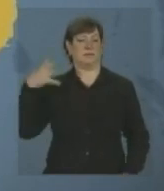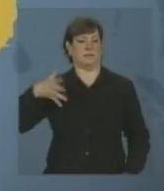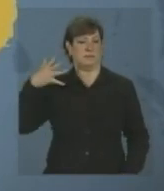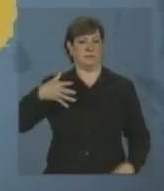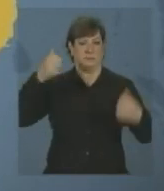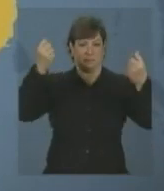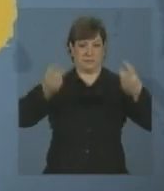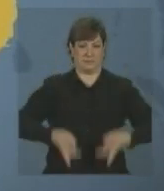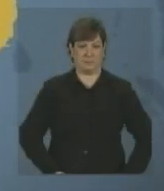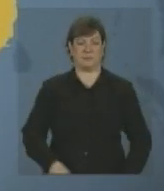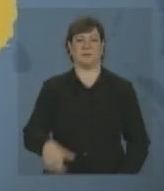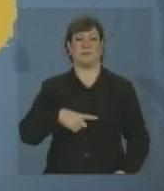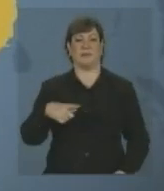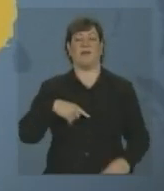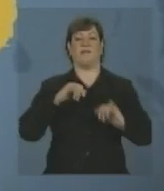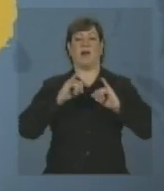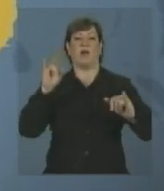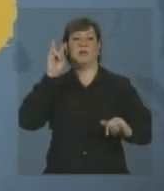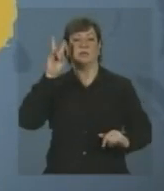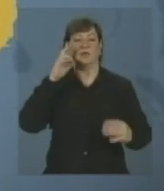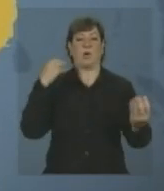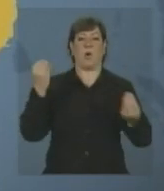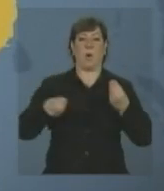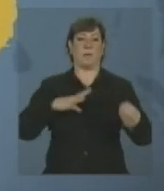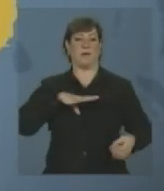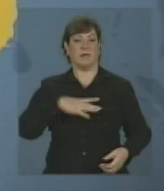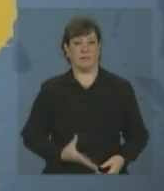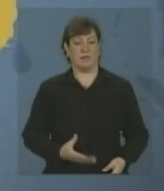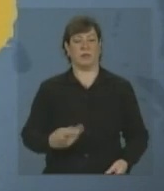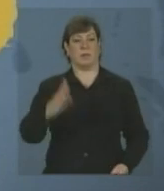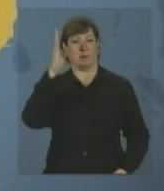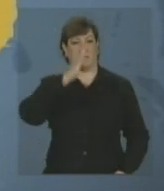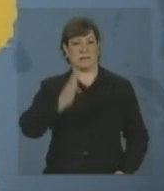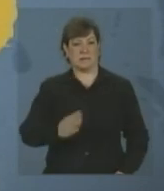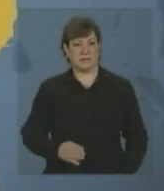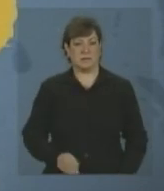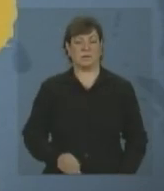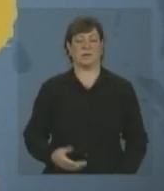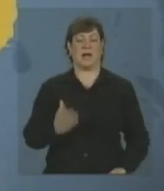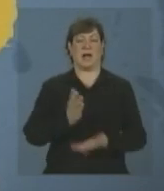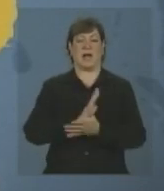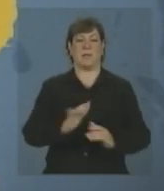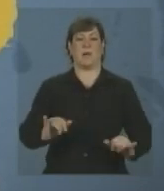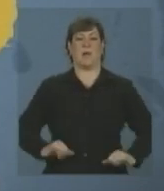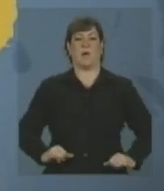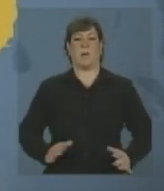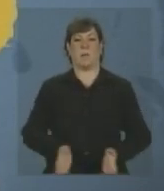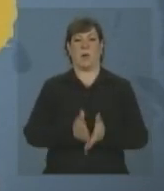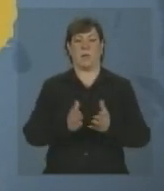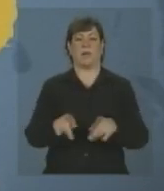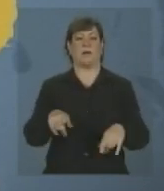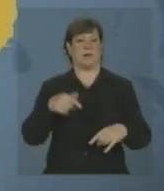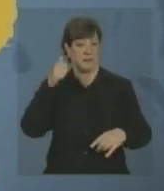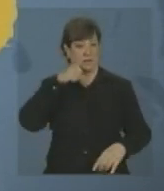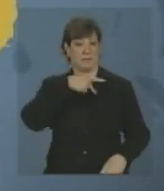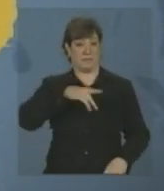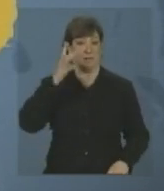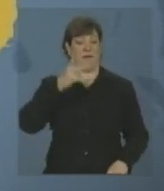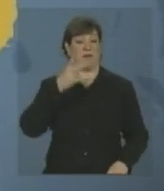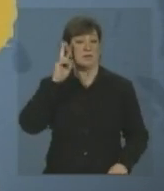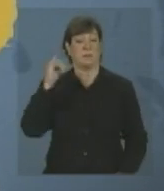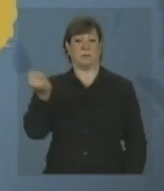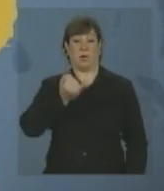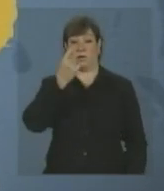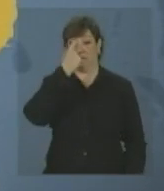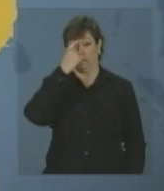outros temas, destacou os desafios do Brasil e da Índia em acabar com a pobreza, falou da importância da Índia como uma referência